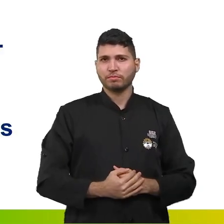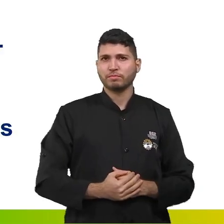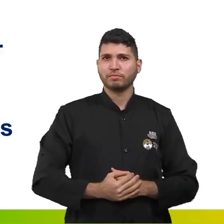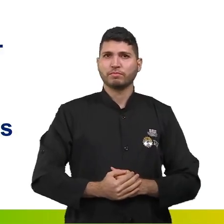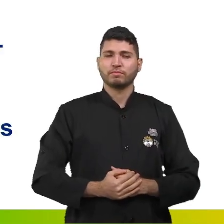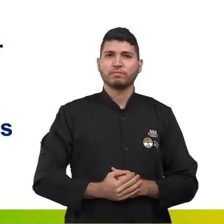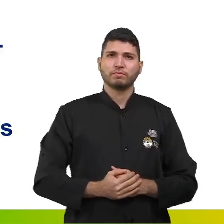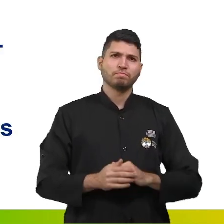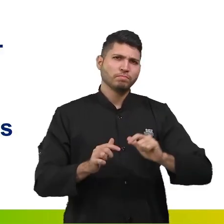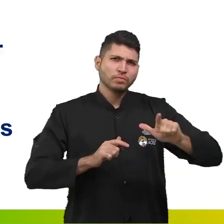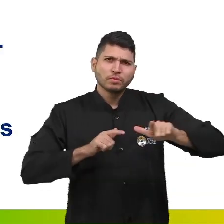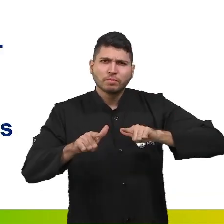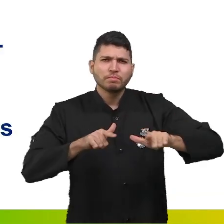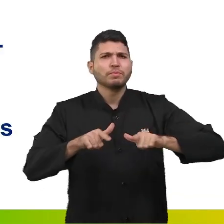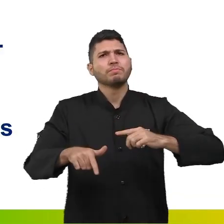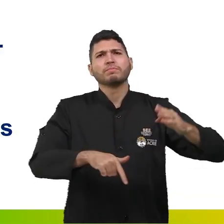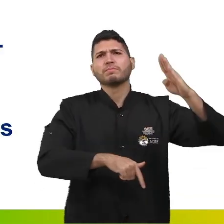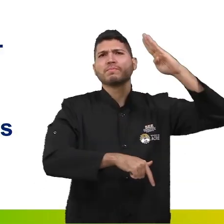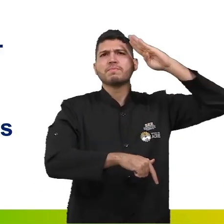para trabalhar